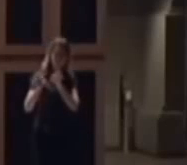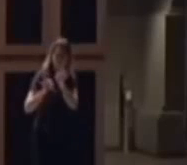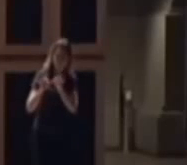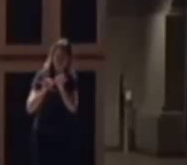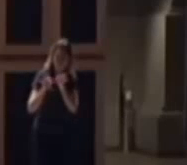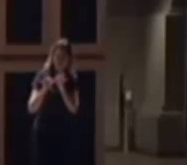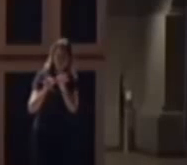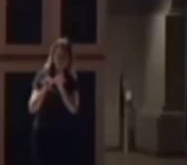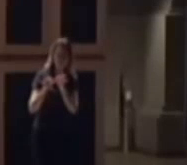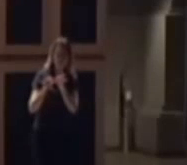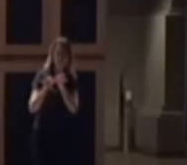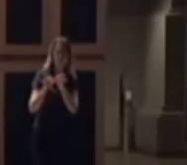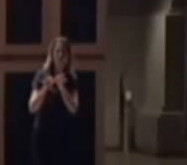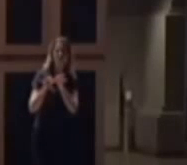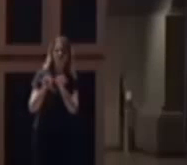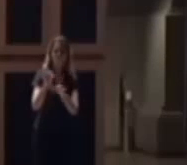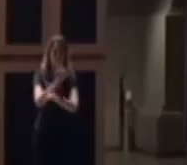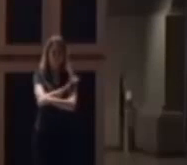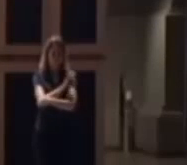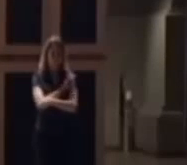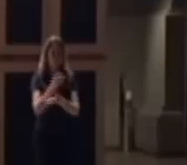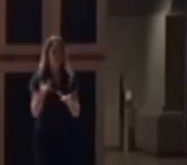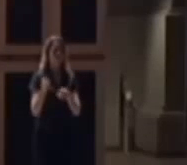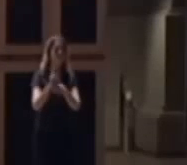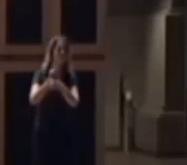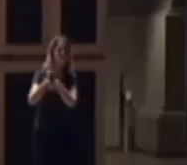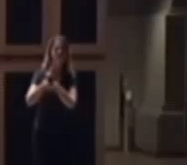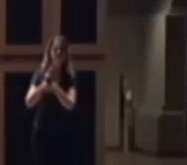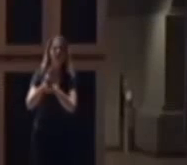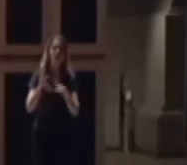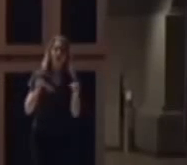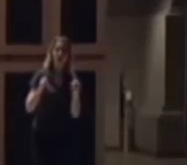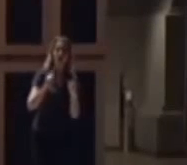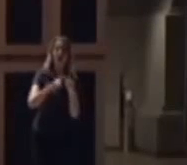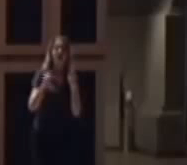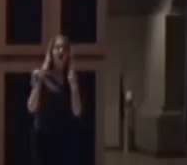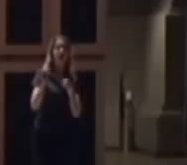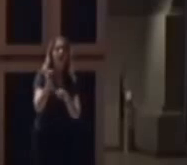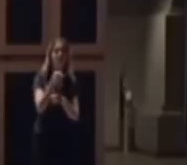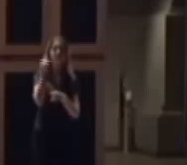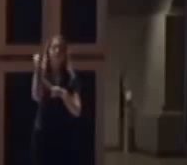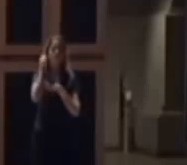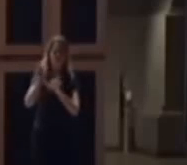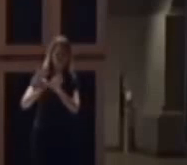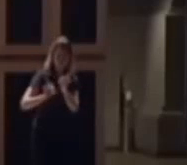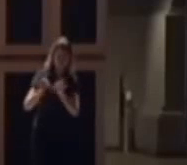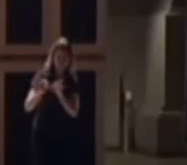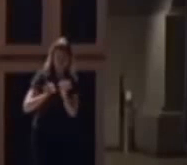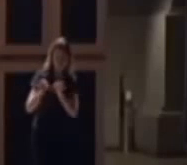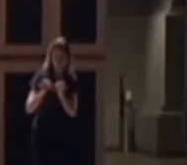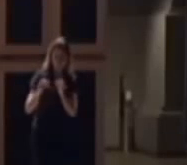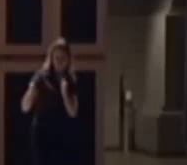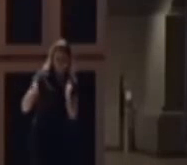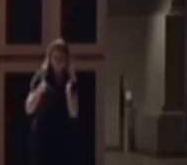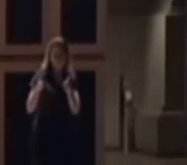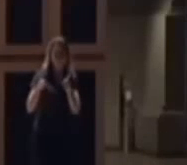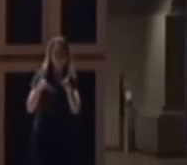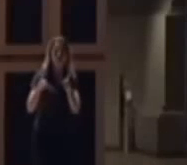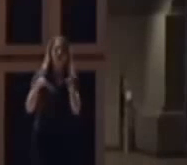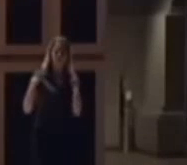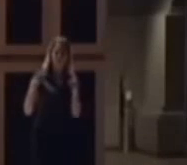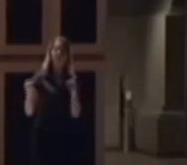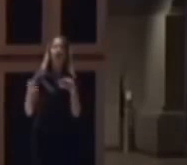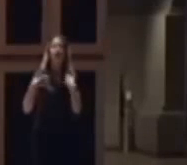fiscal. Segundo, a revitalização do planejamento, a importância estratégica do planejamento, com o alinhamento das prioridades de